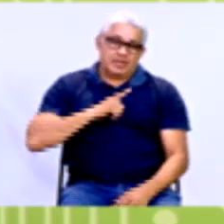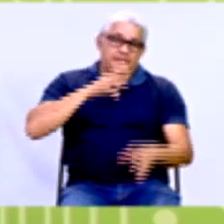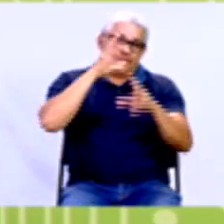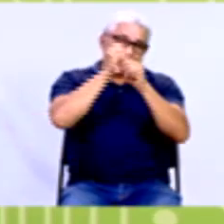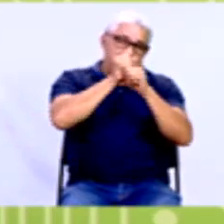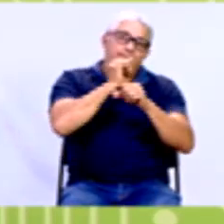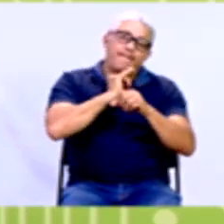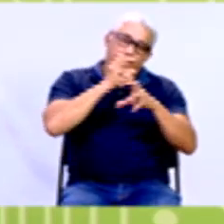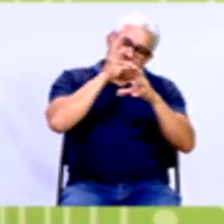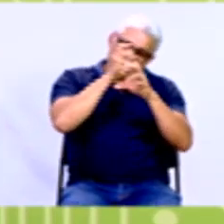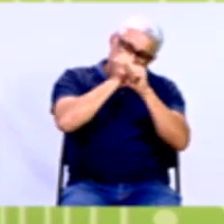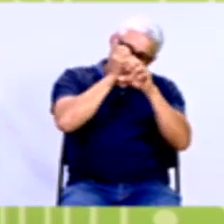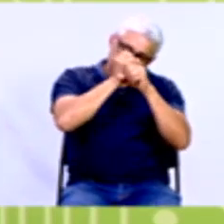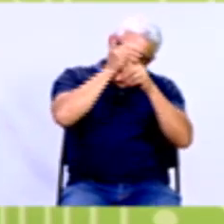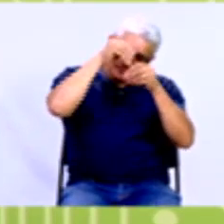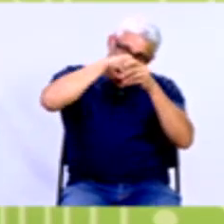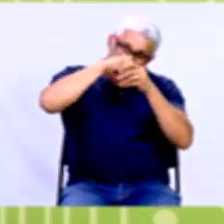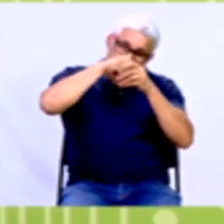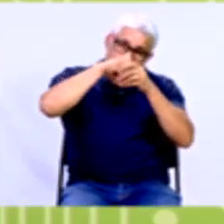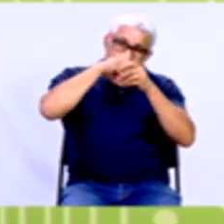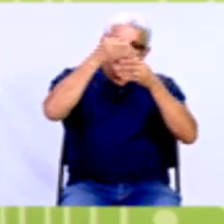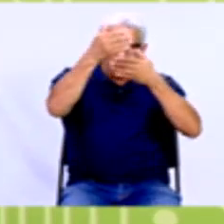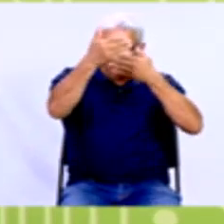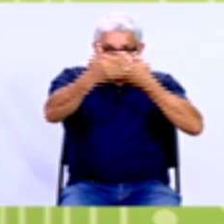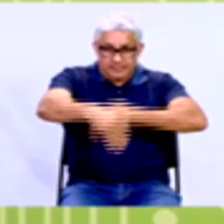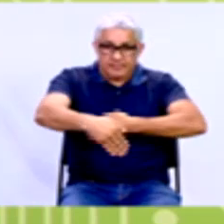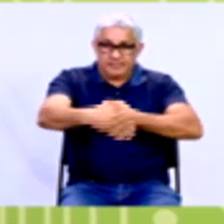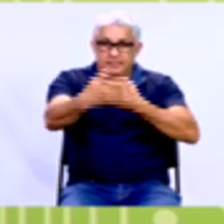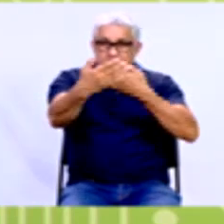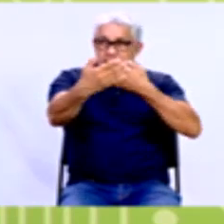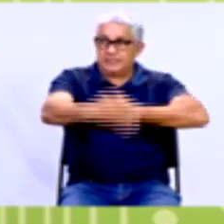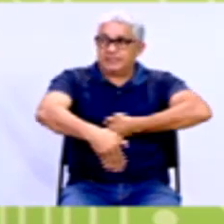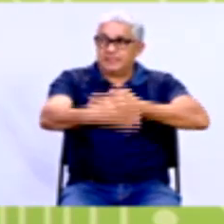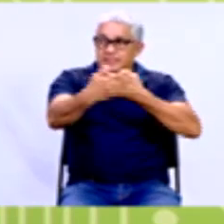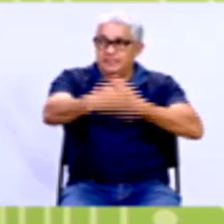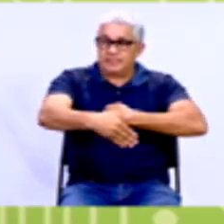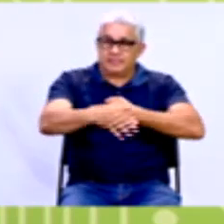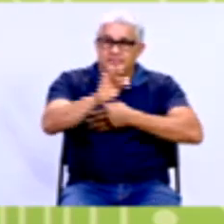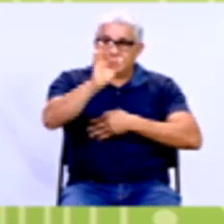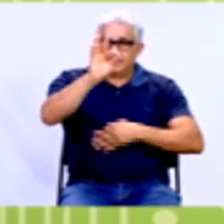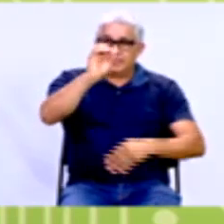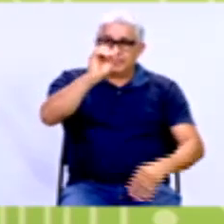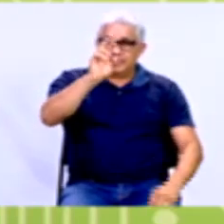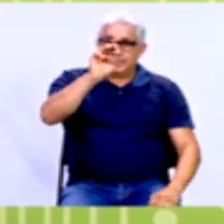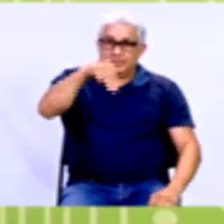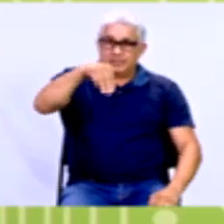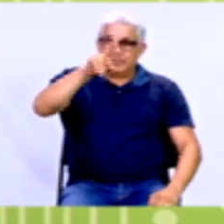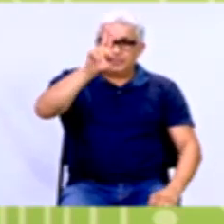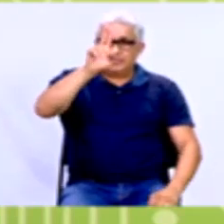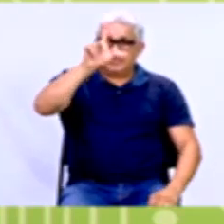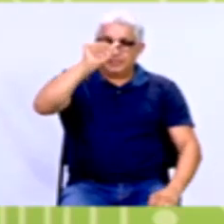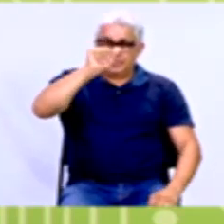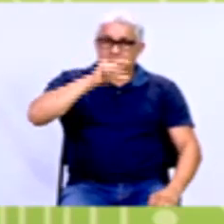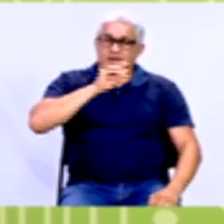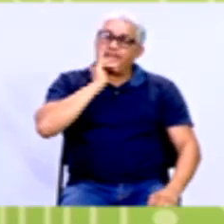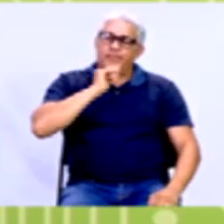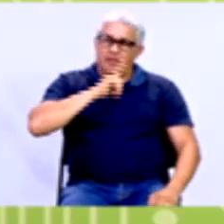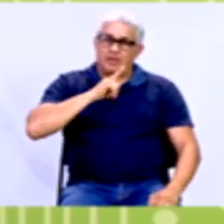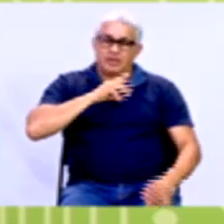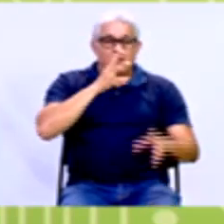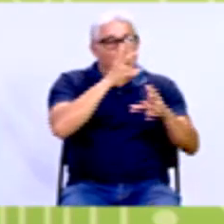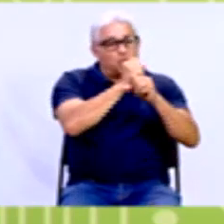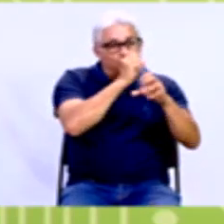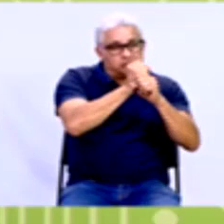cálculo dentro da prova, a gente vai dar a gente dá a fórmula, tá? Se tiver, por exemplo,